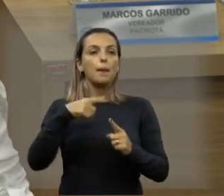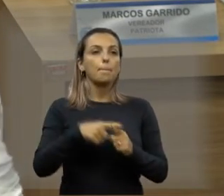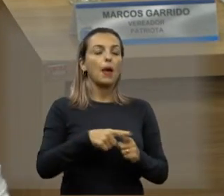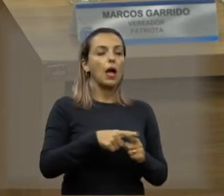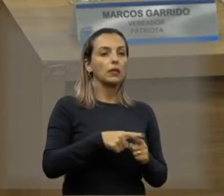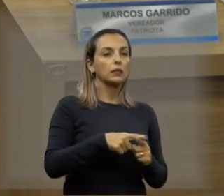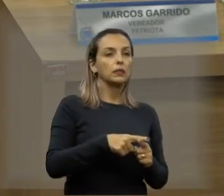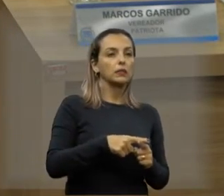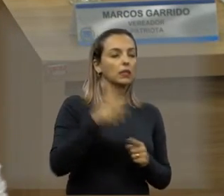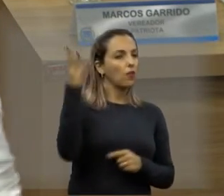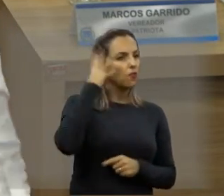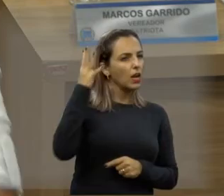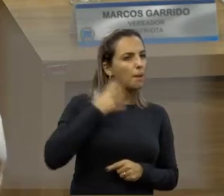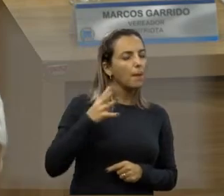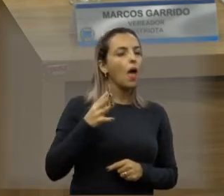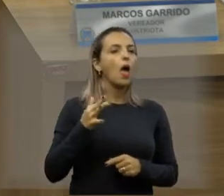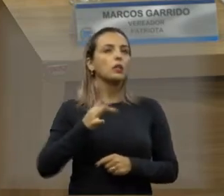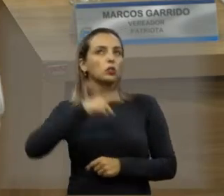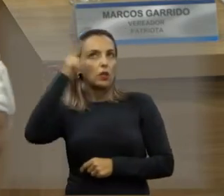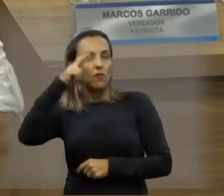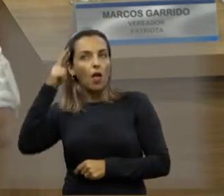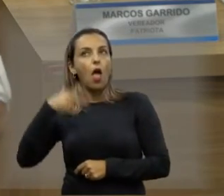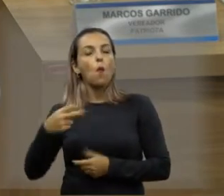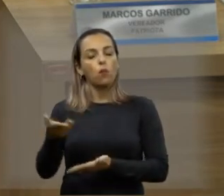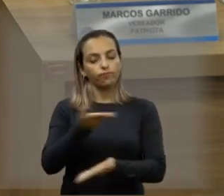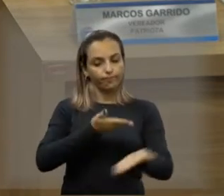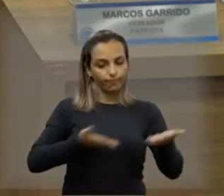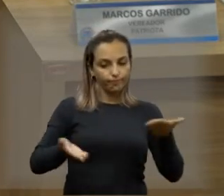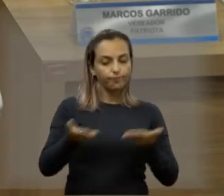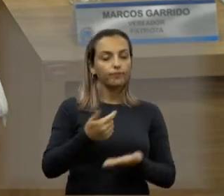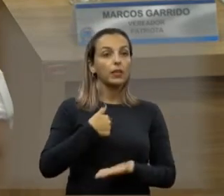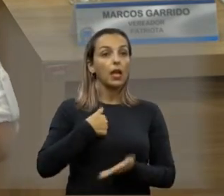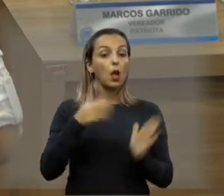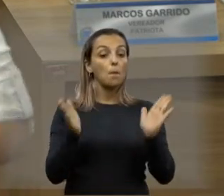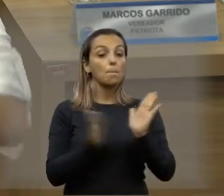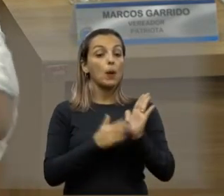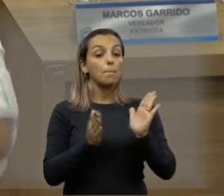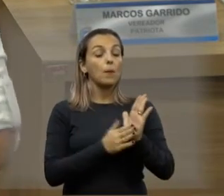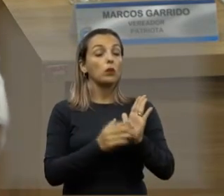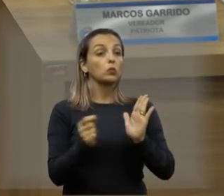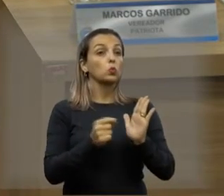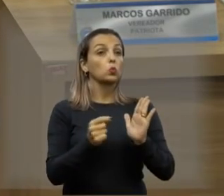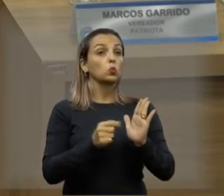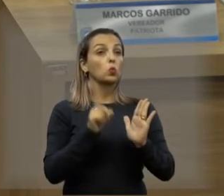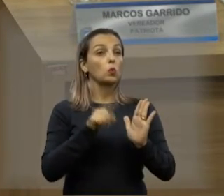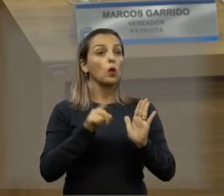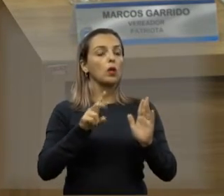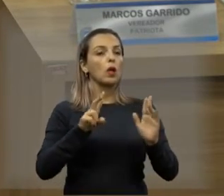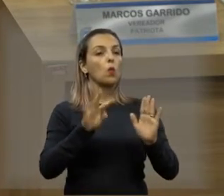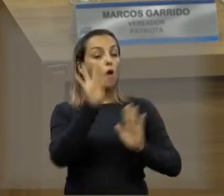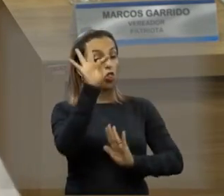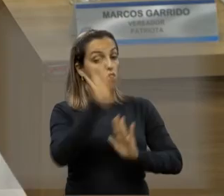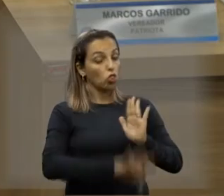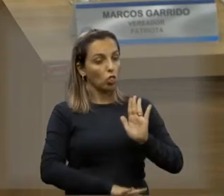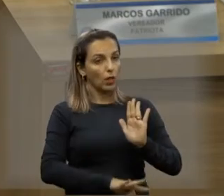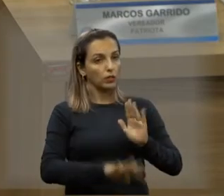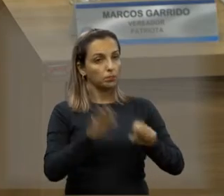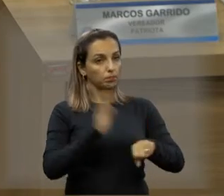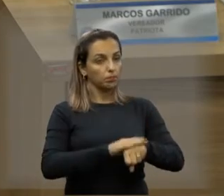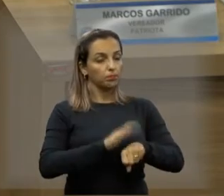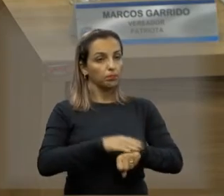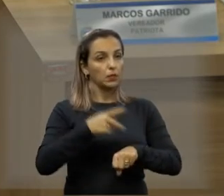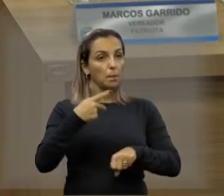com alguns vereadores a Filipa faz um movimento Fabi fez eu fiz eu havia proposto Exatamente esse texto que o João